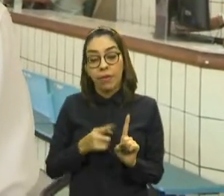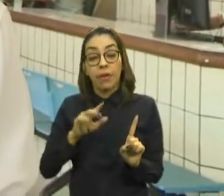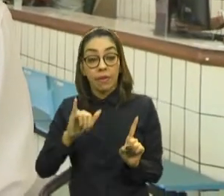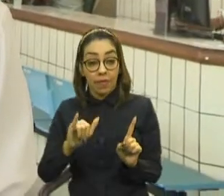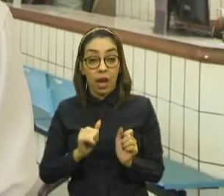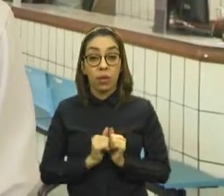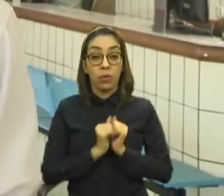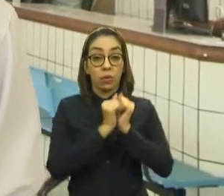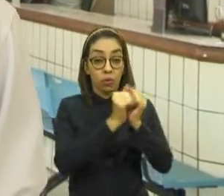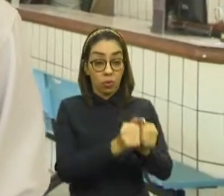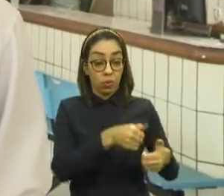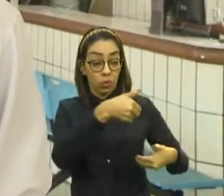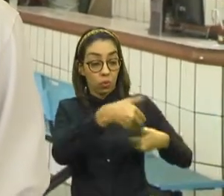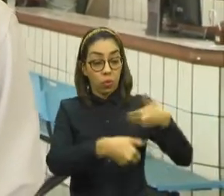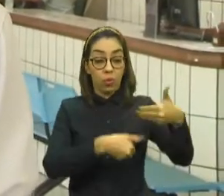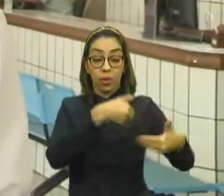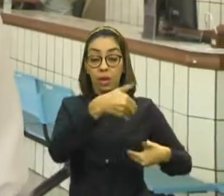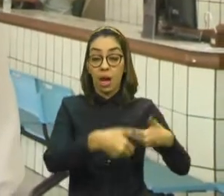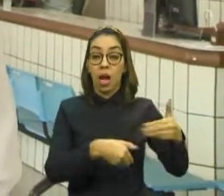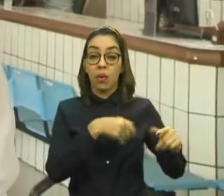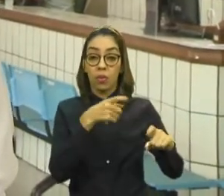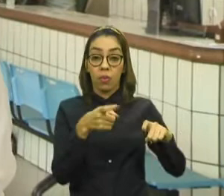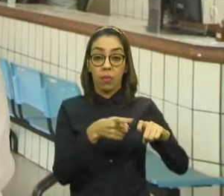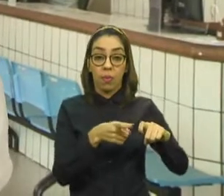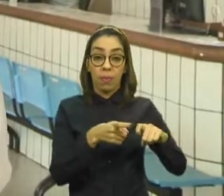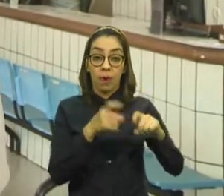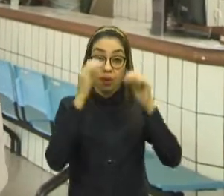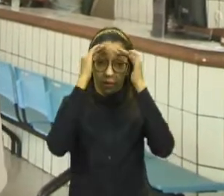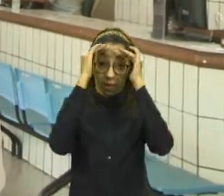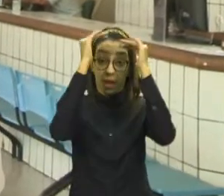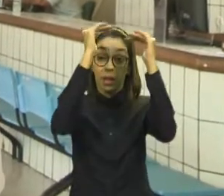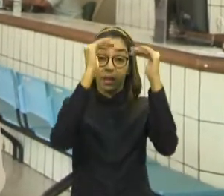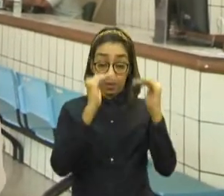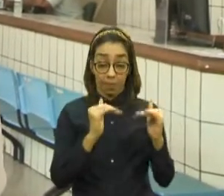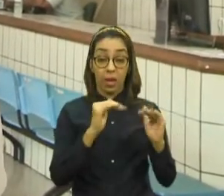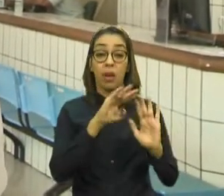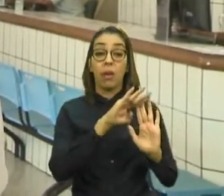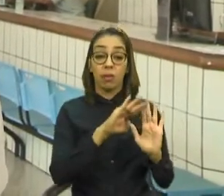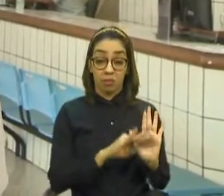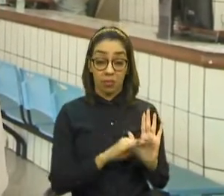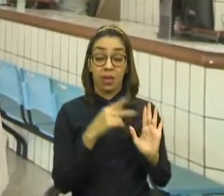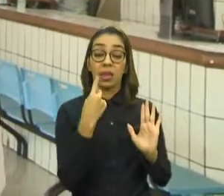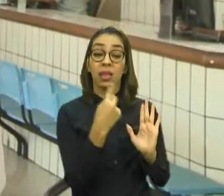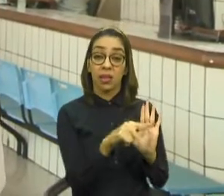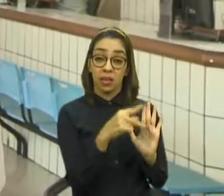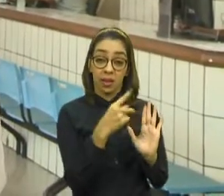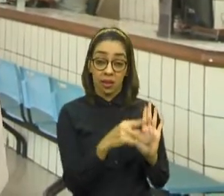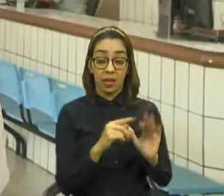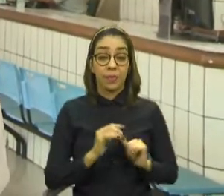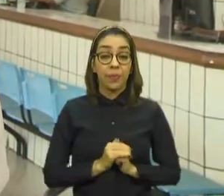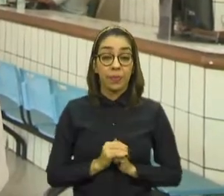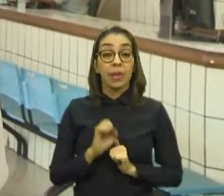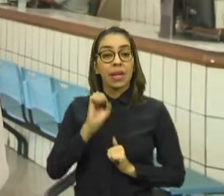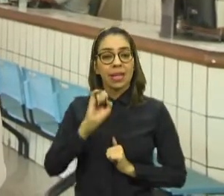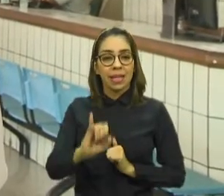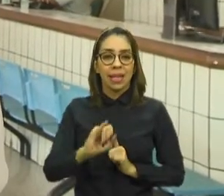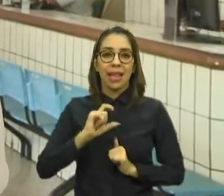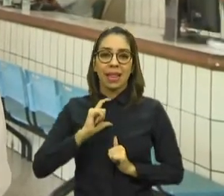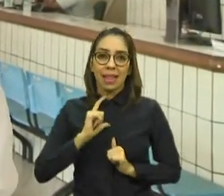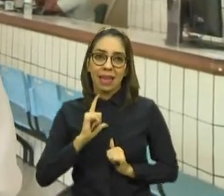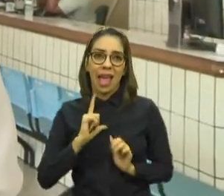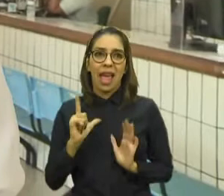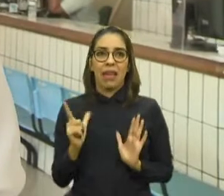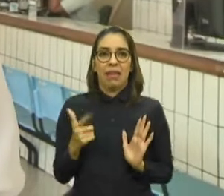pré-natal adequado, seguindo as orientações do pré-natalista, e se eu tenho alguma dependência